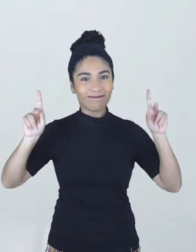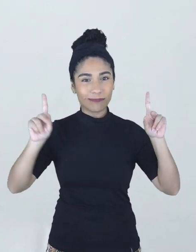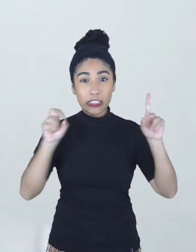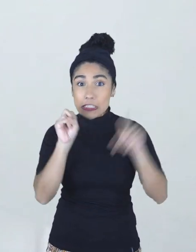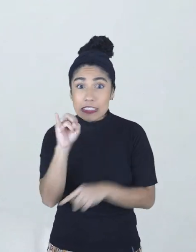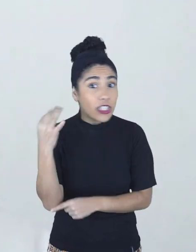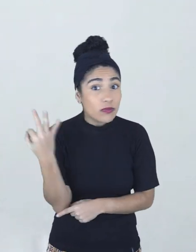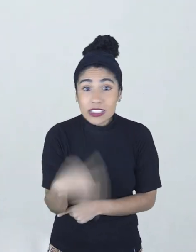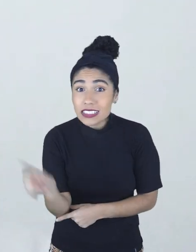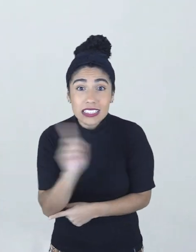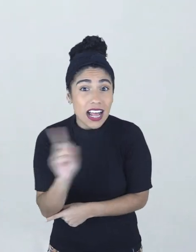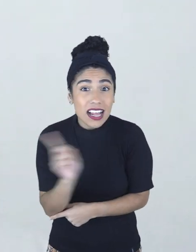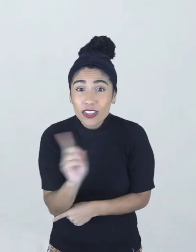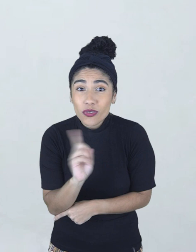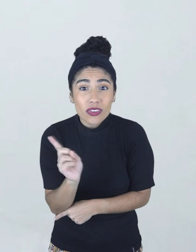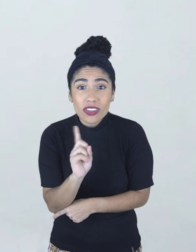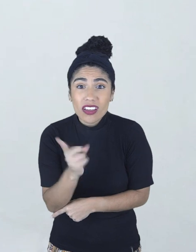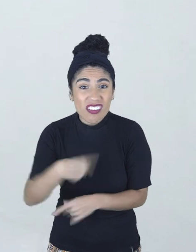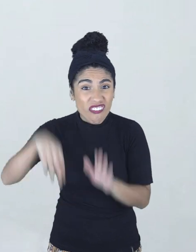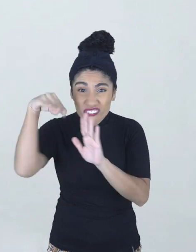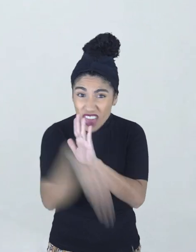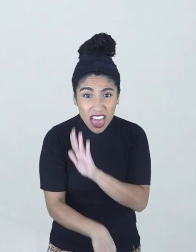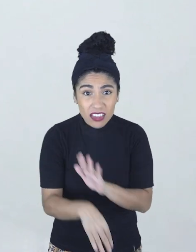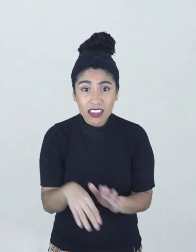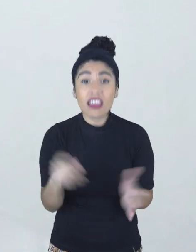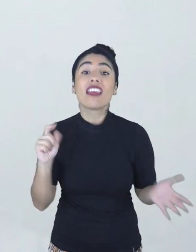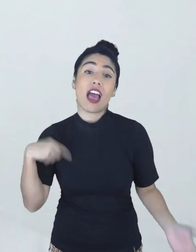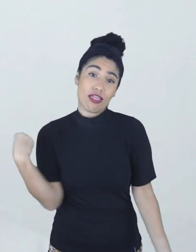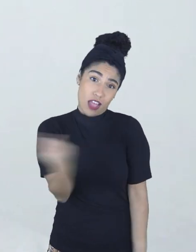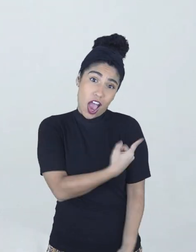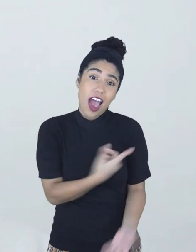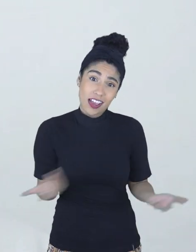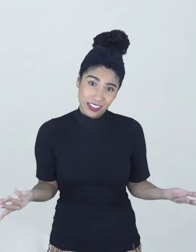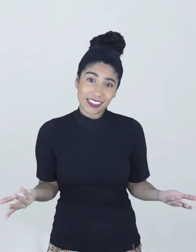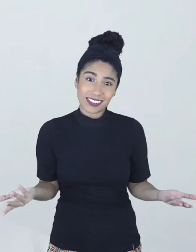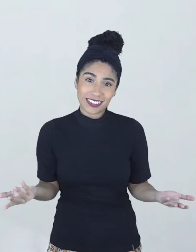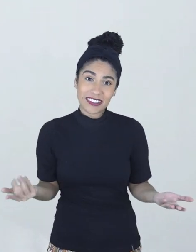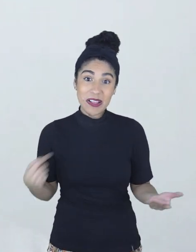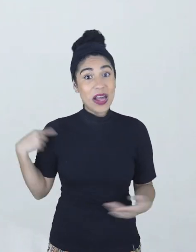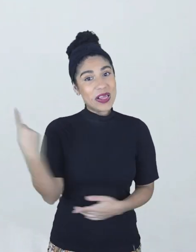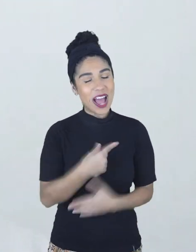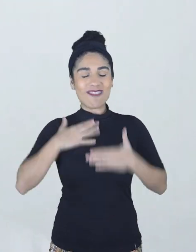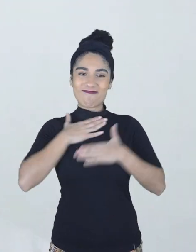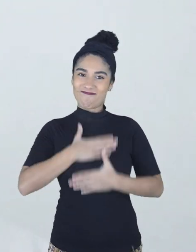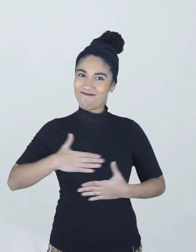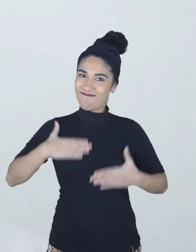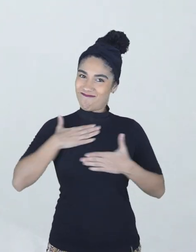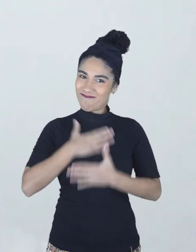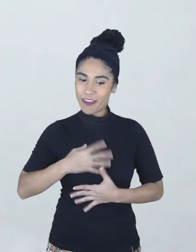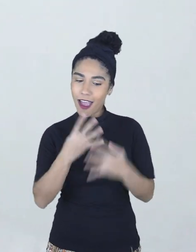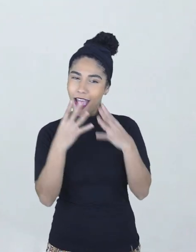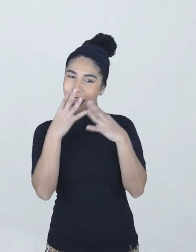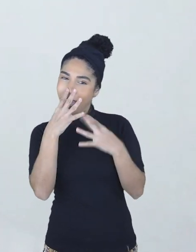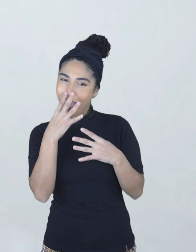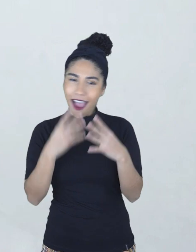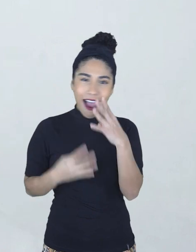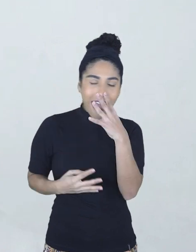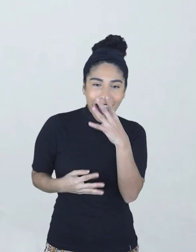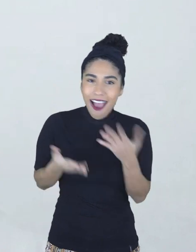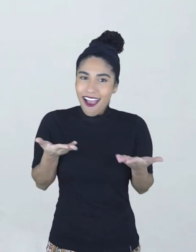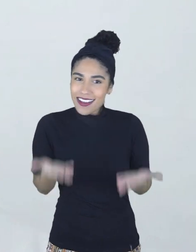quem vai fracassar somos nós então nós passamos a gostar admirar